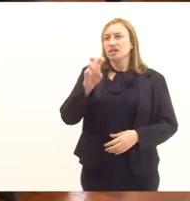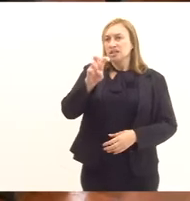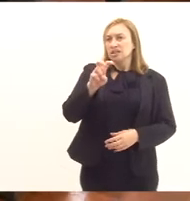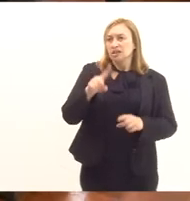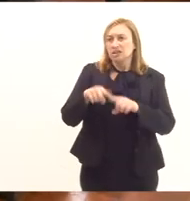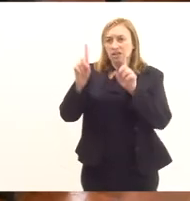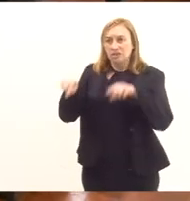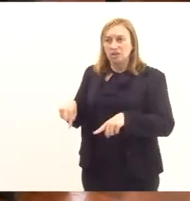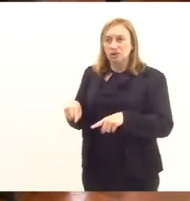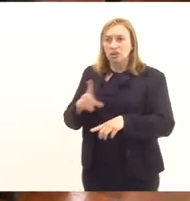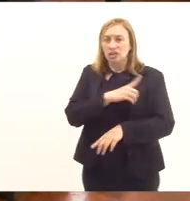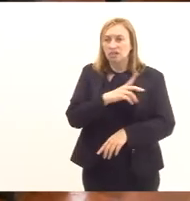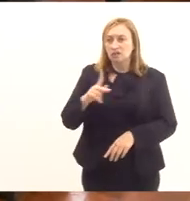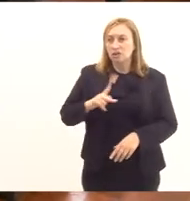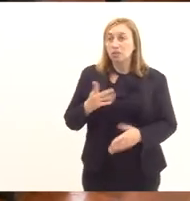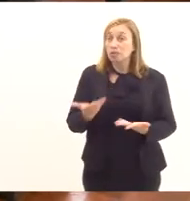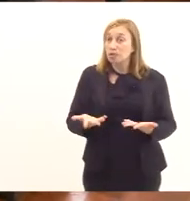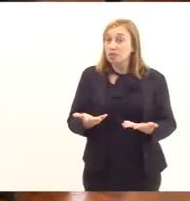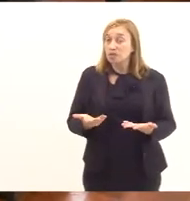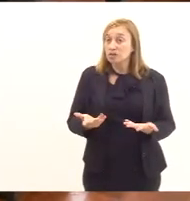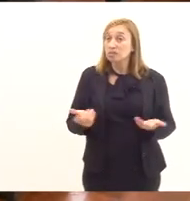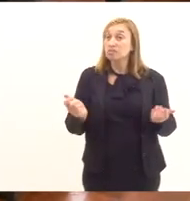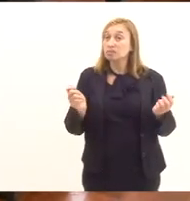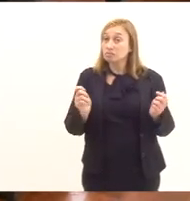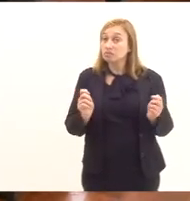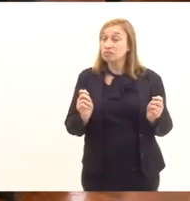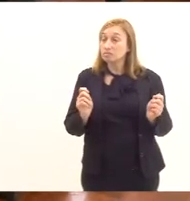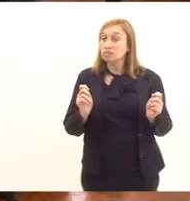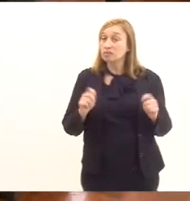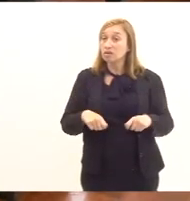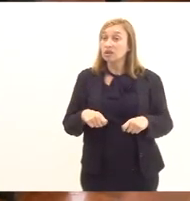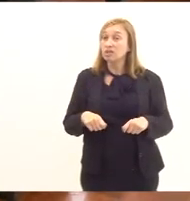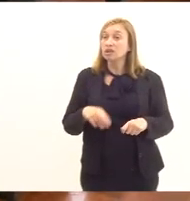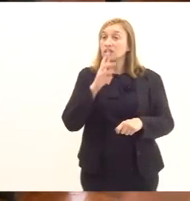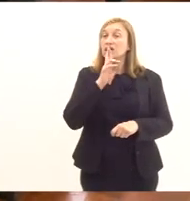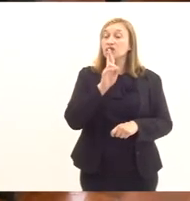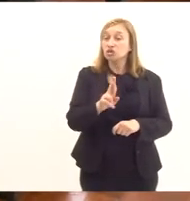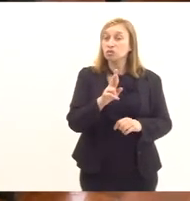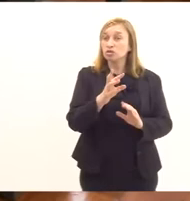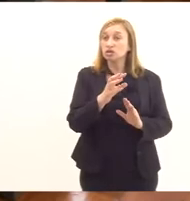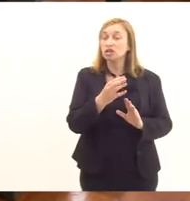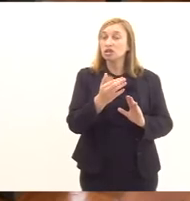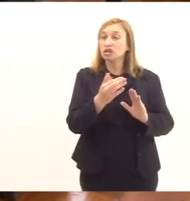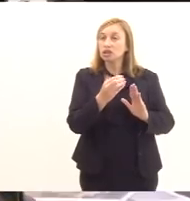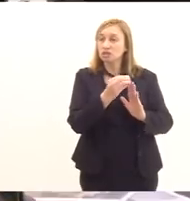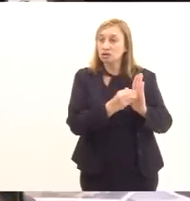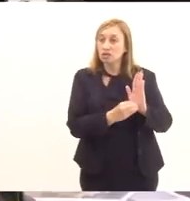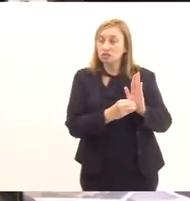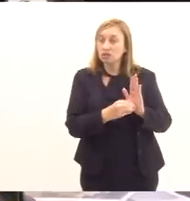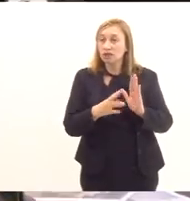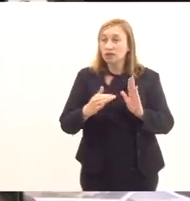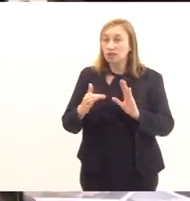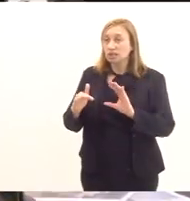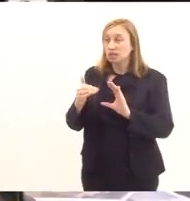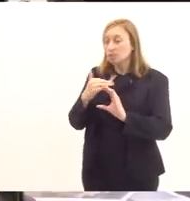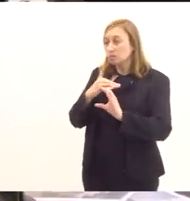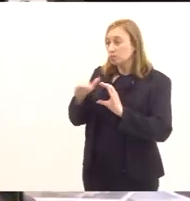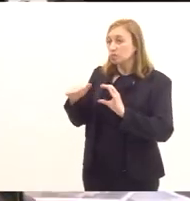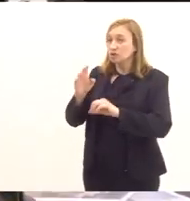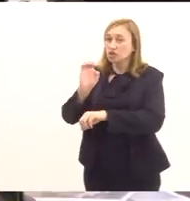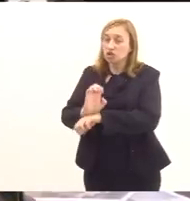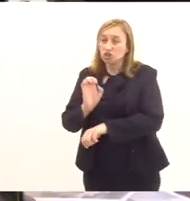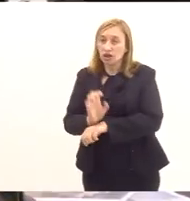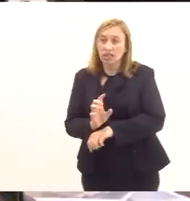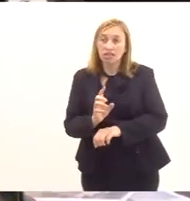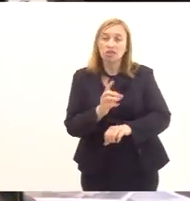servidores EA defensora e é capaz de responder os ofícios tanto para o estado contra o município